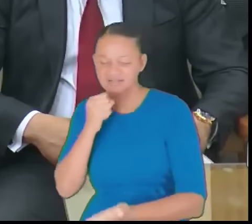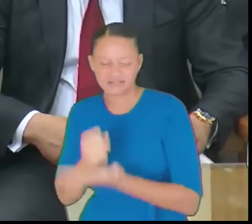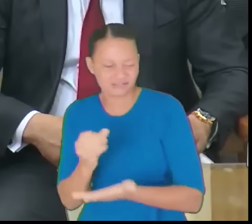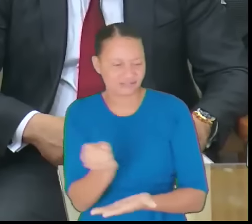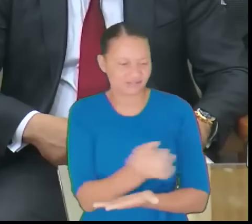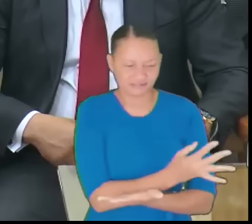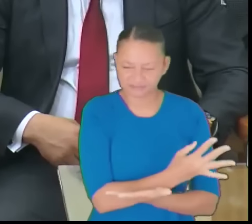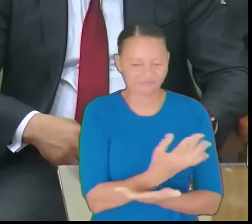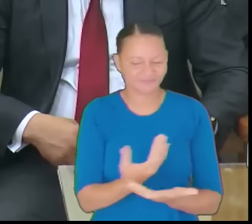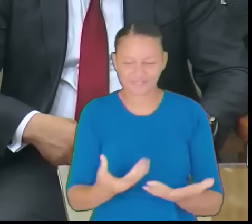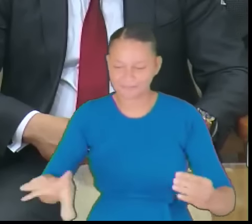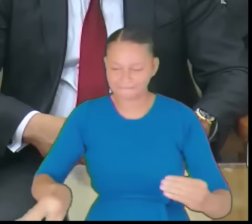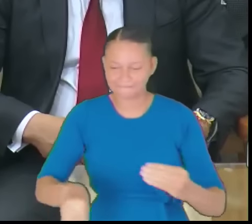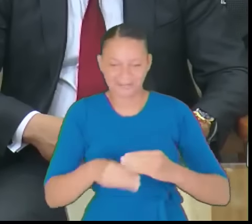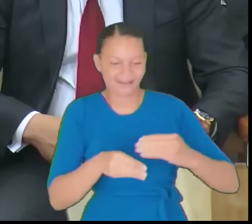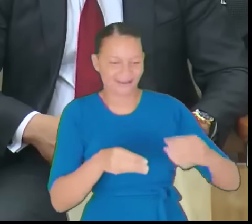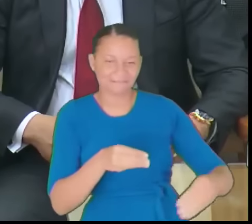há complementação.